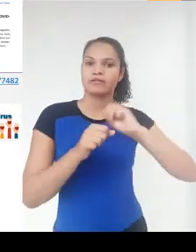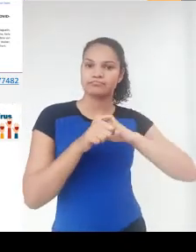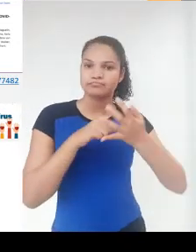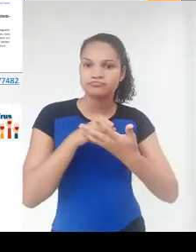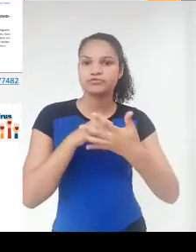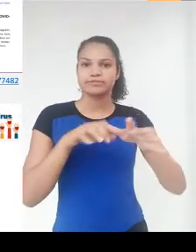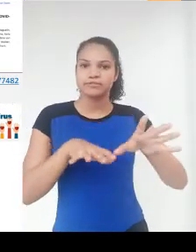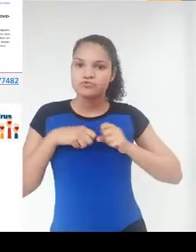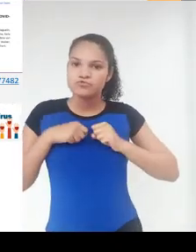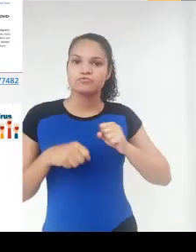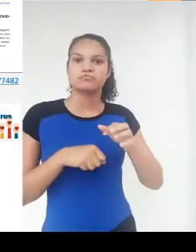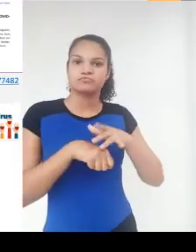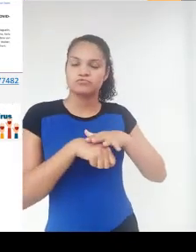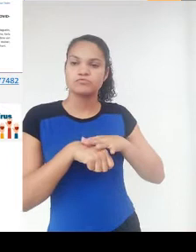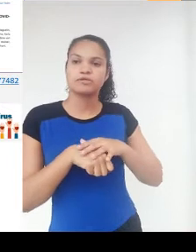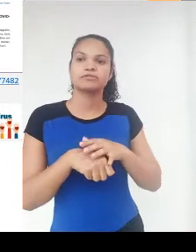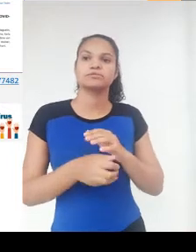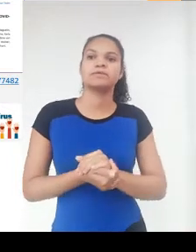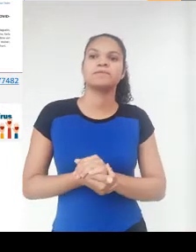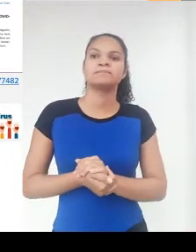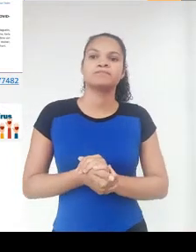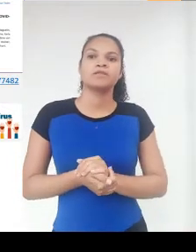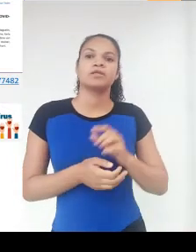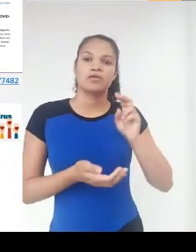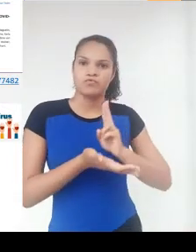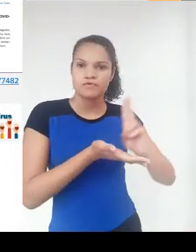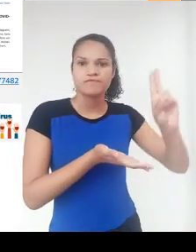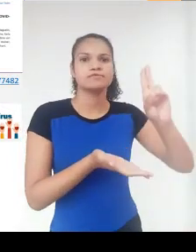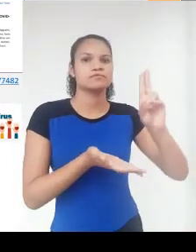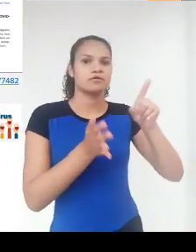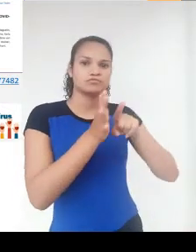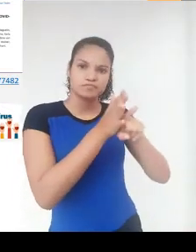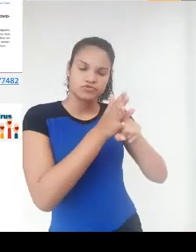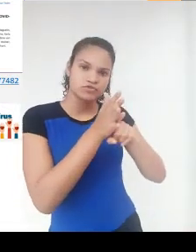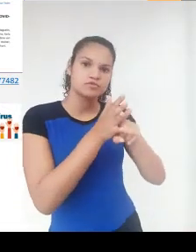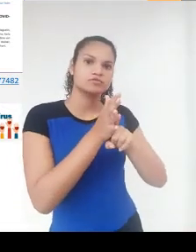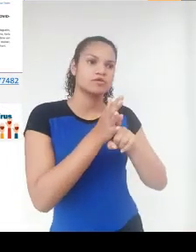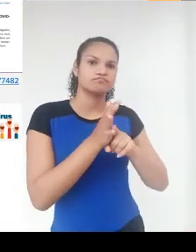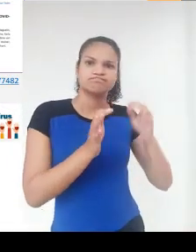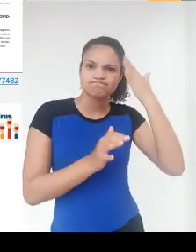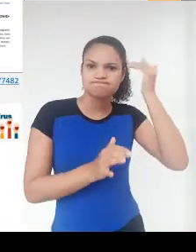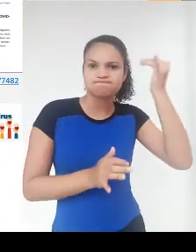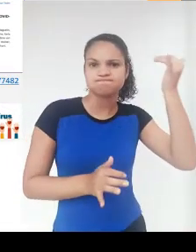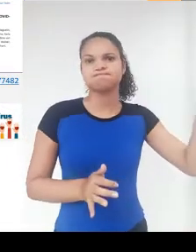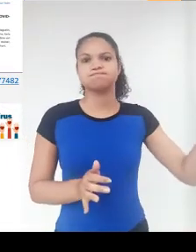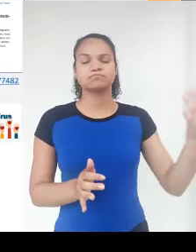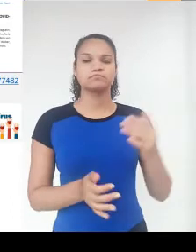Imperial College, que é uma instituição renomada na modelagem do número de casos,